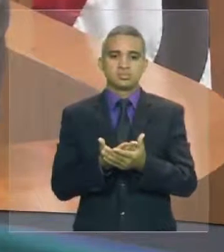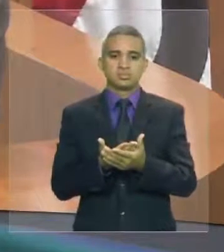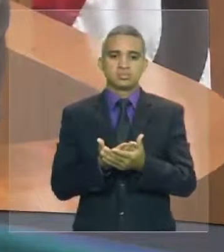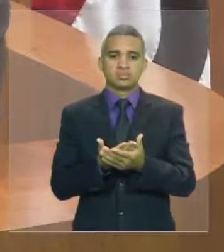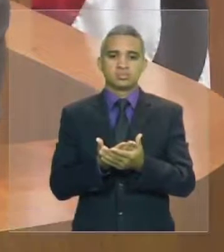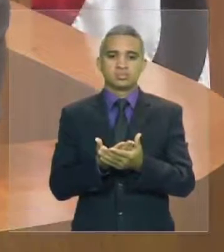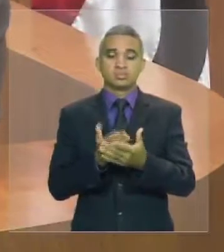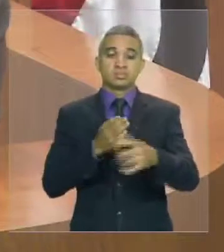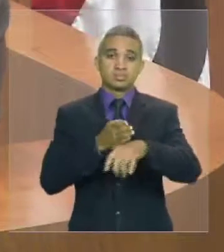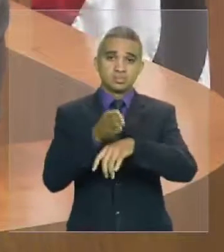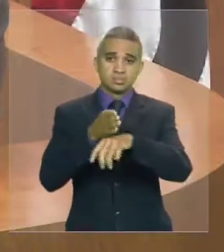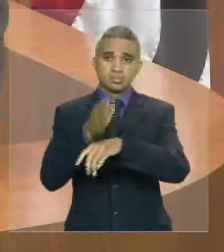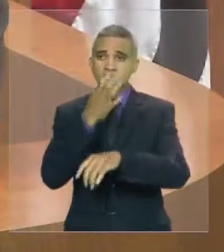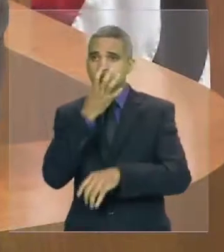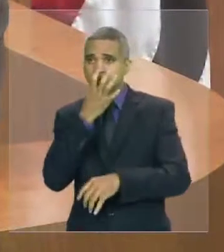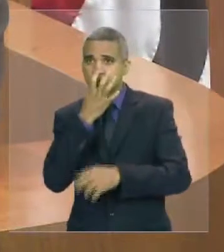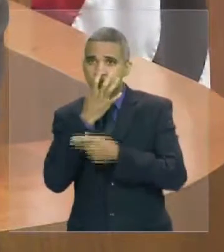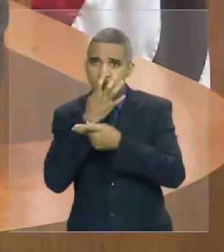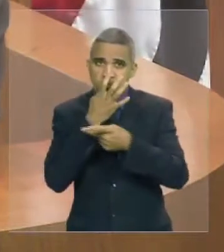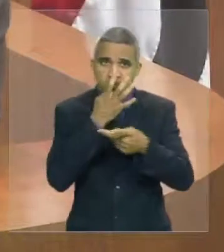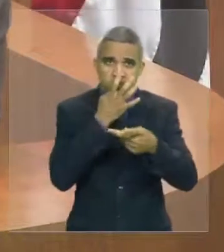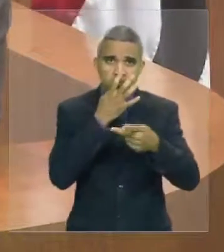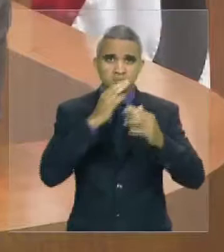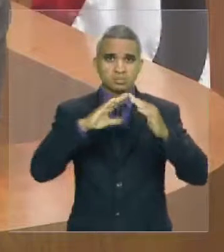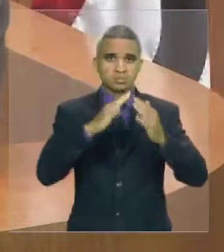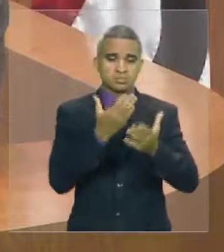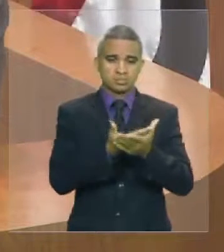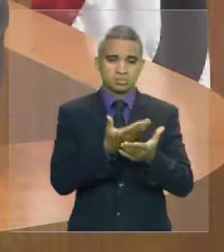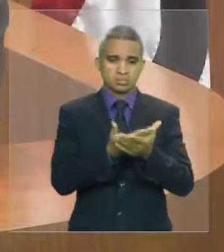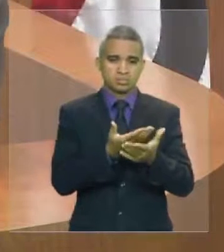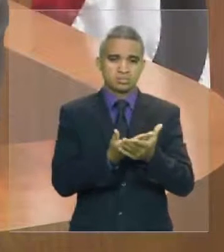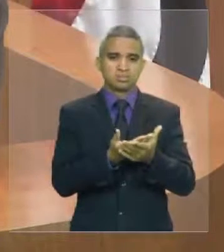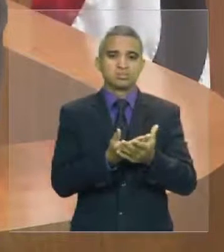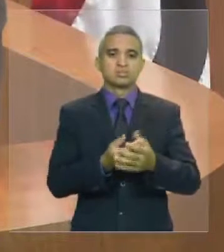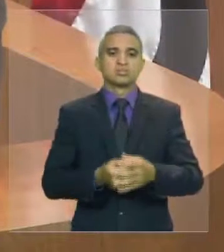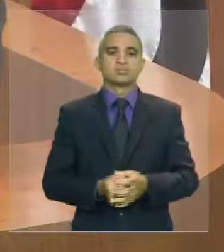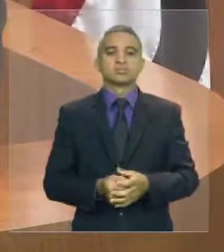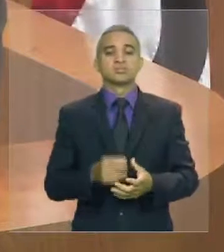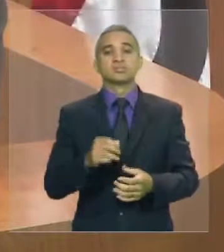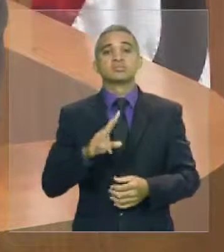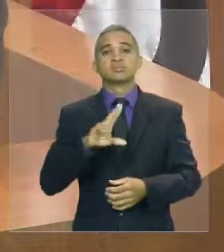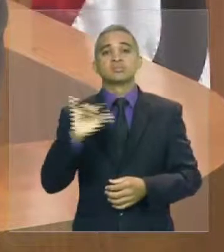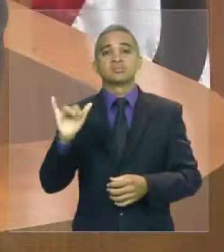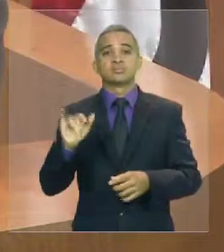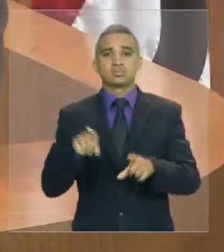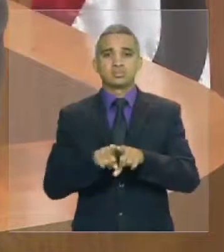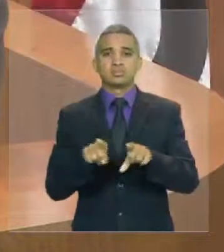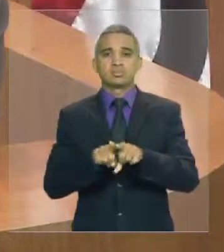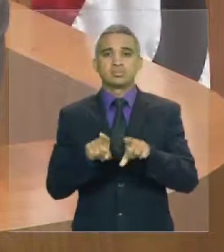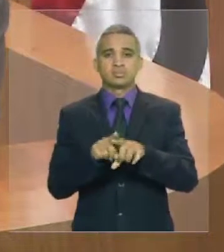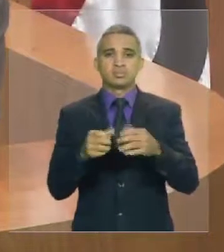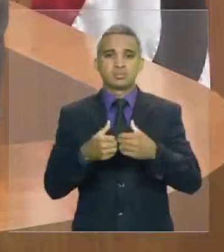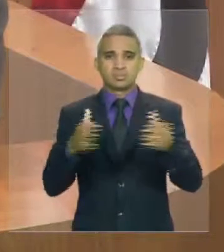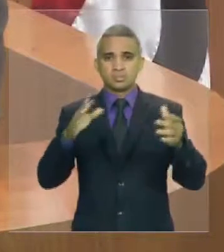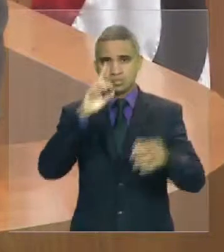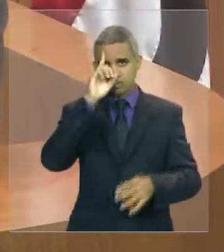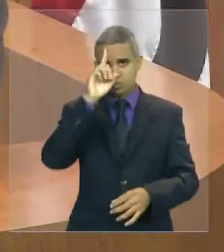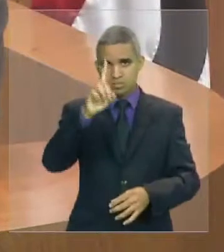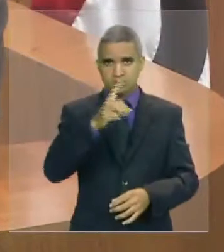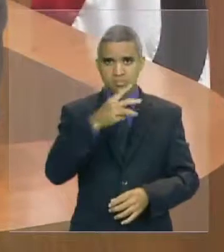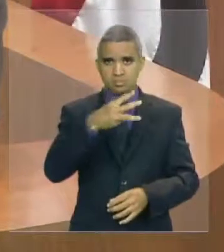visitar as obras, que será inaugurada no dia 30 de